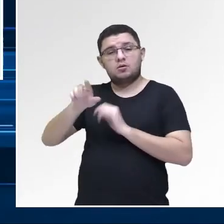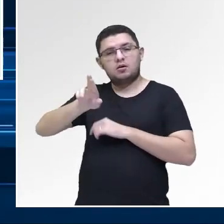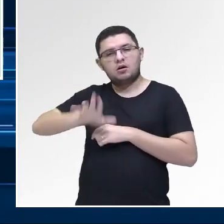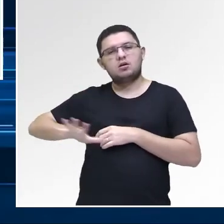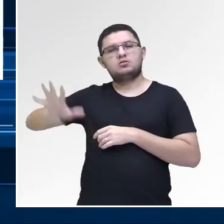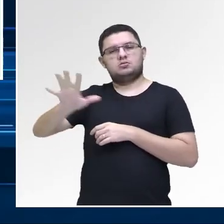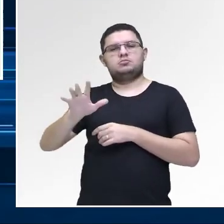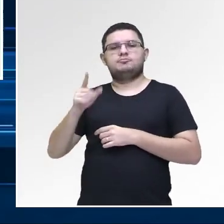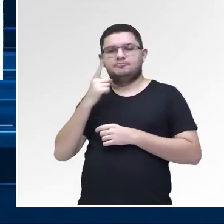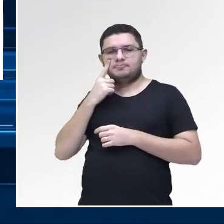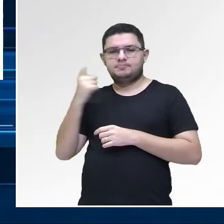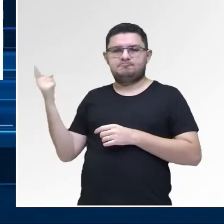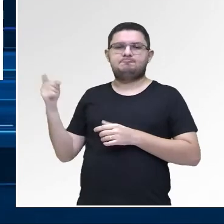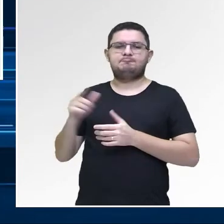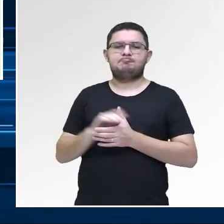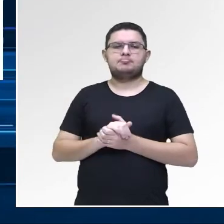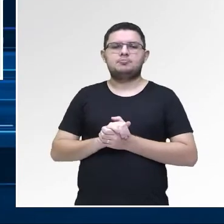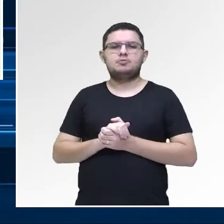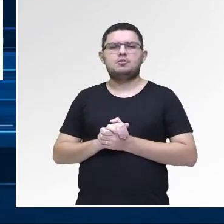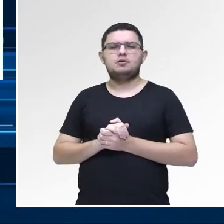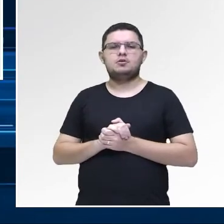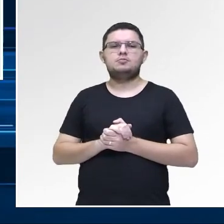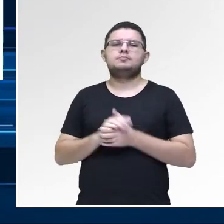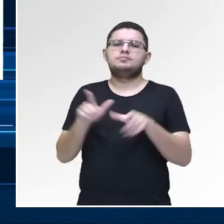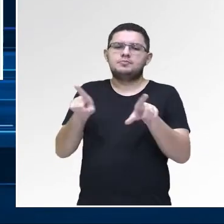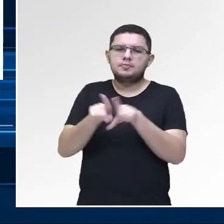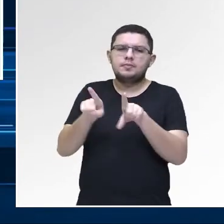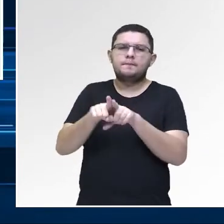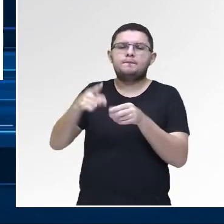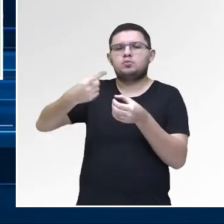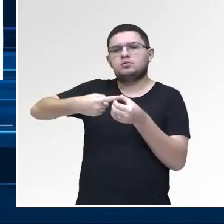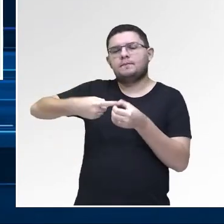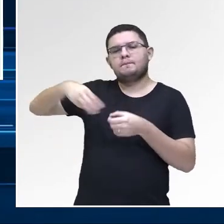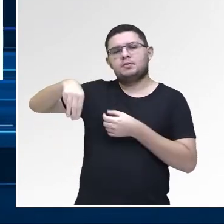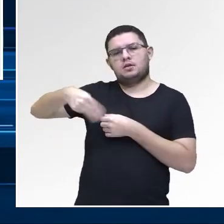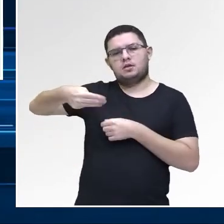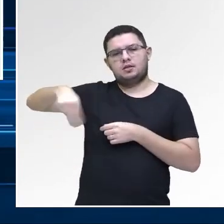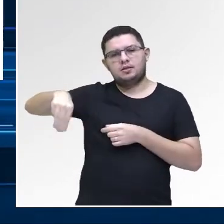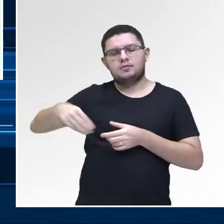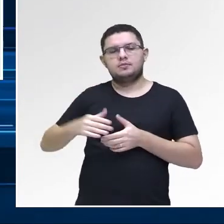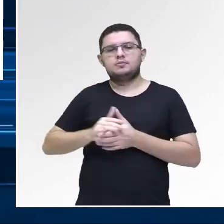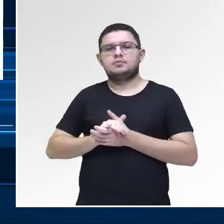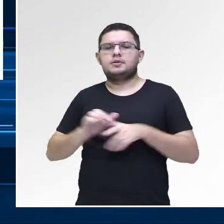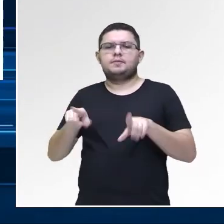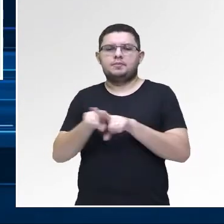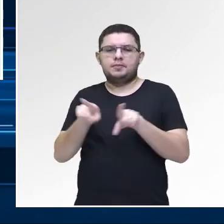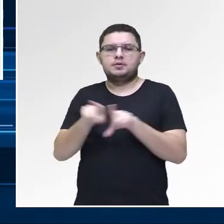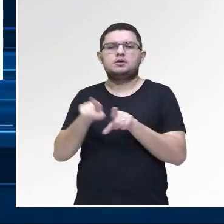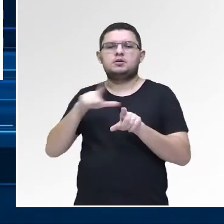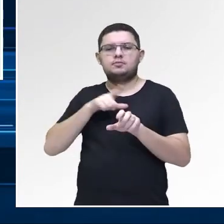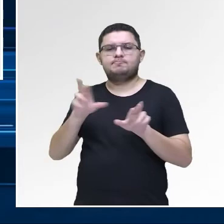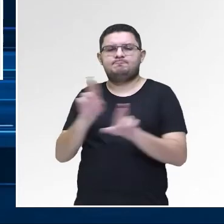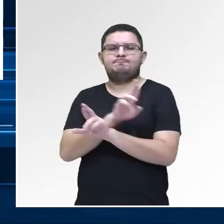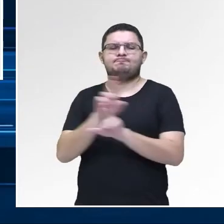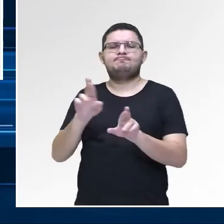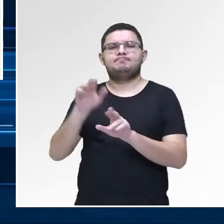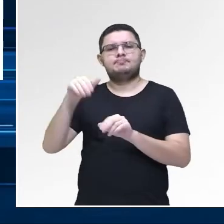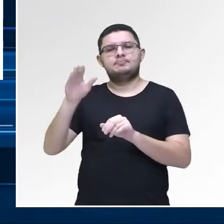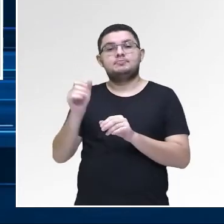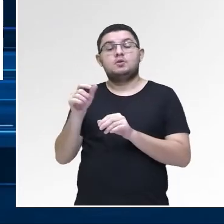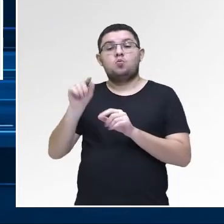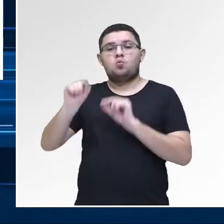Apesar da distância. Manacapuru, ok? Também estabelece uma relação